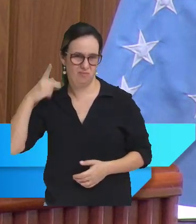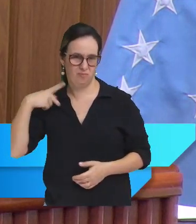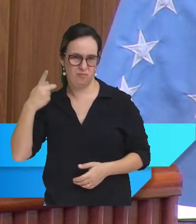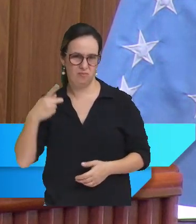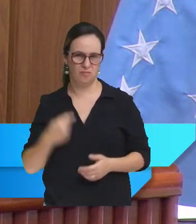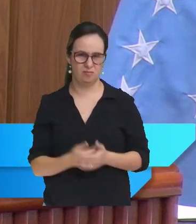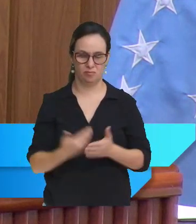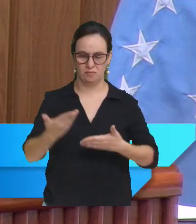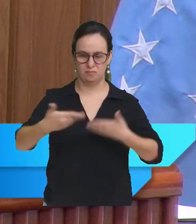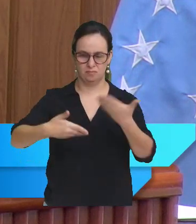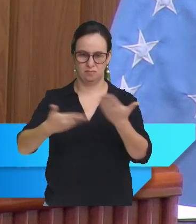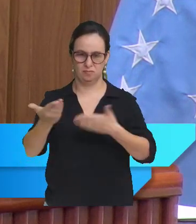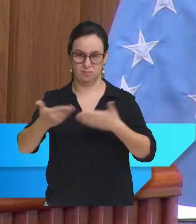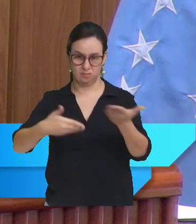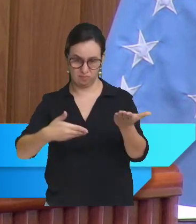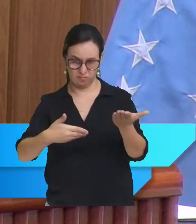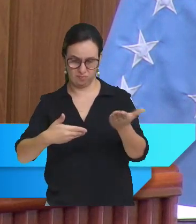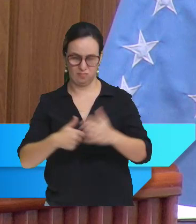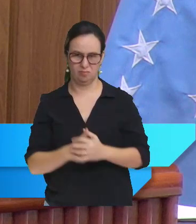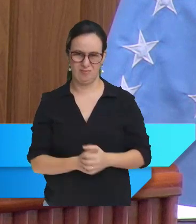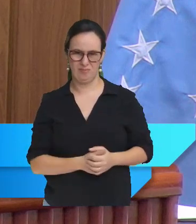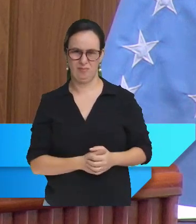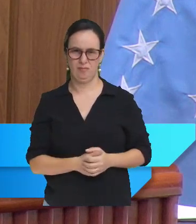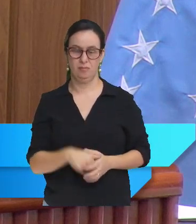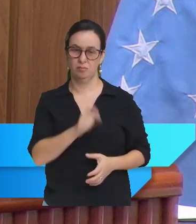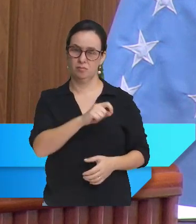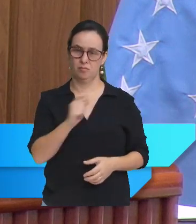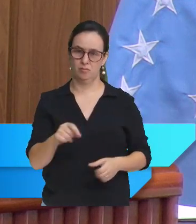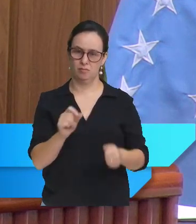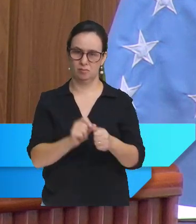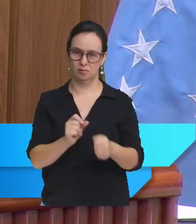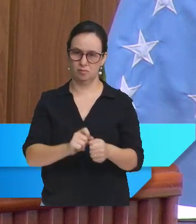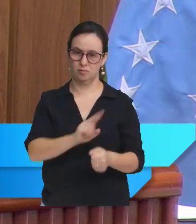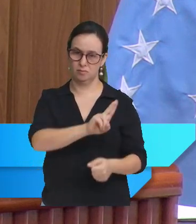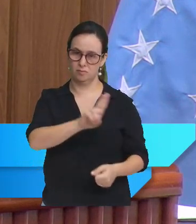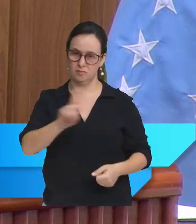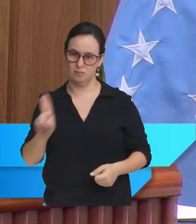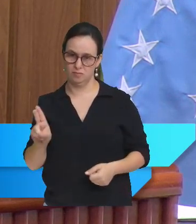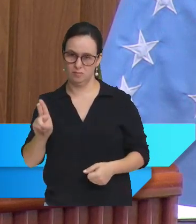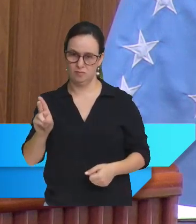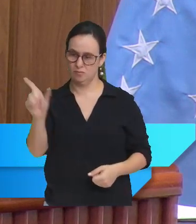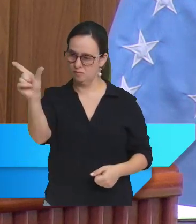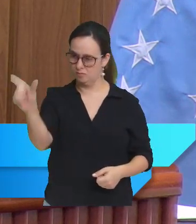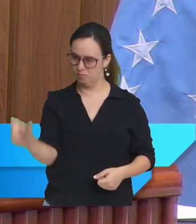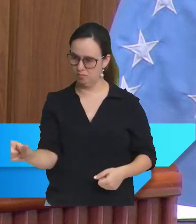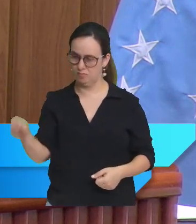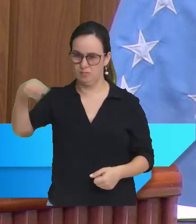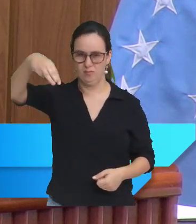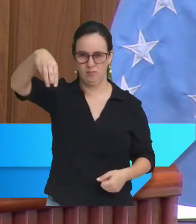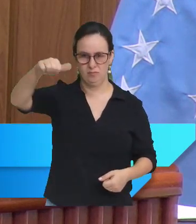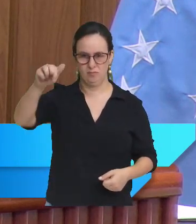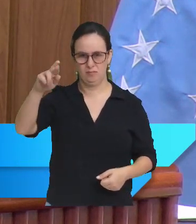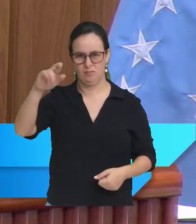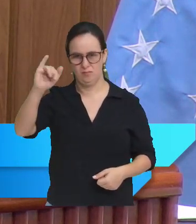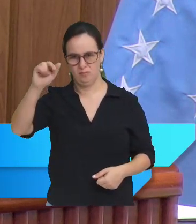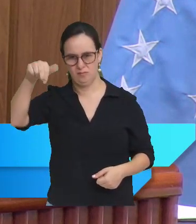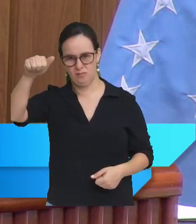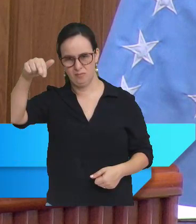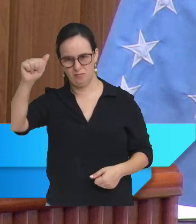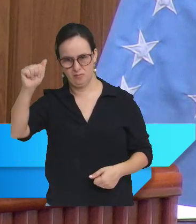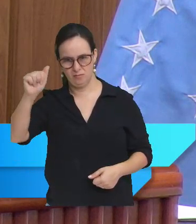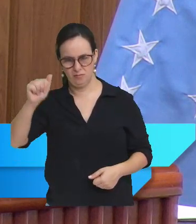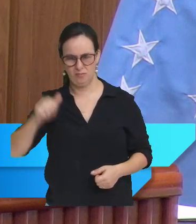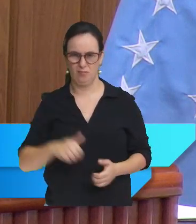procurador hoje no município é a senhora Marina Antunes Perini, que é secretária de negócios jurídicos, ou